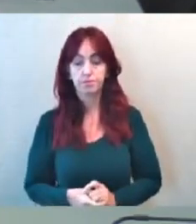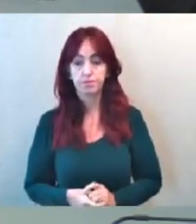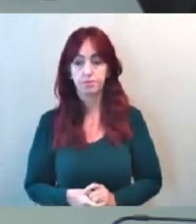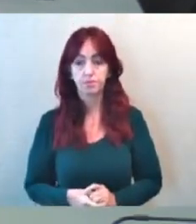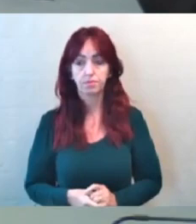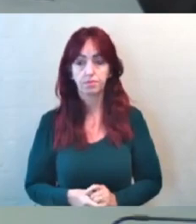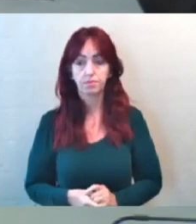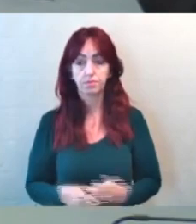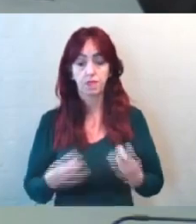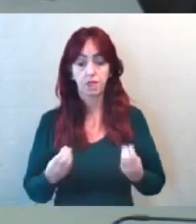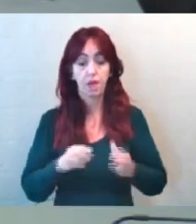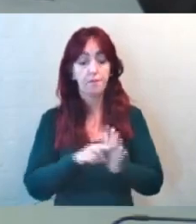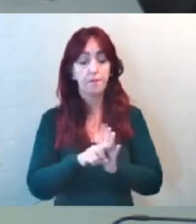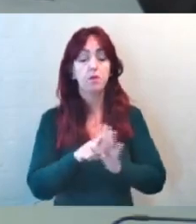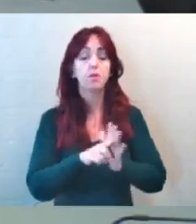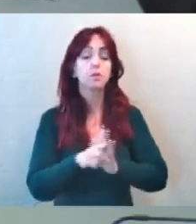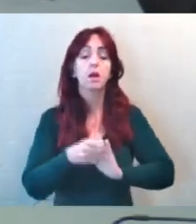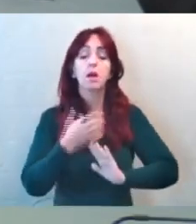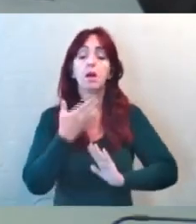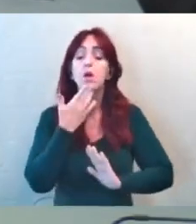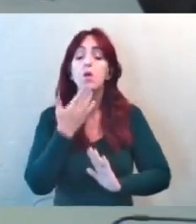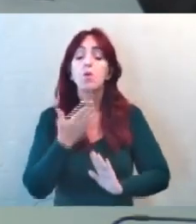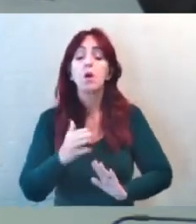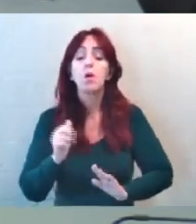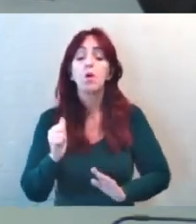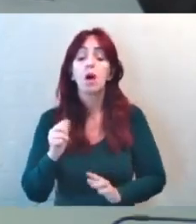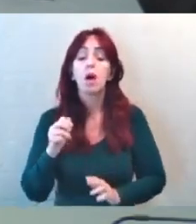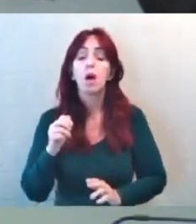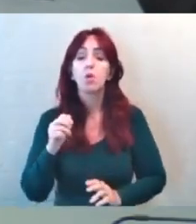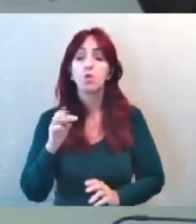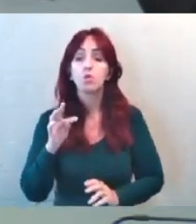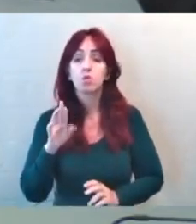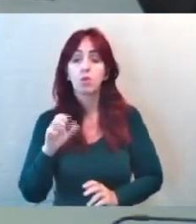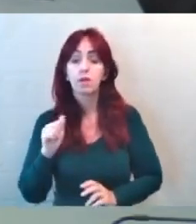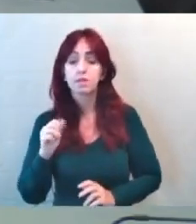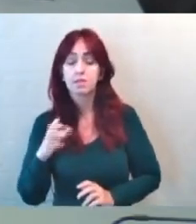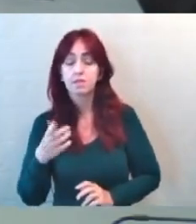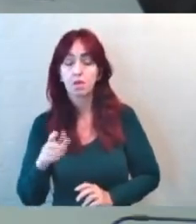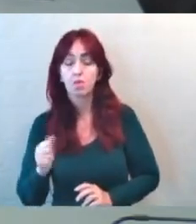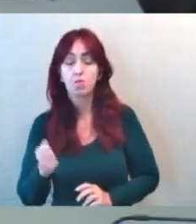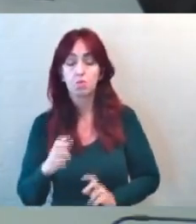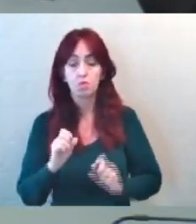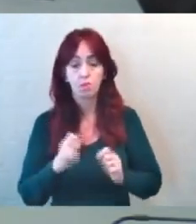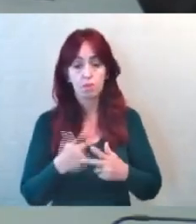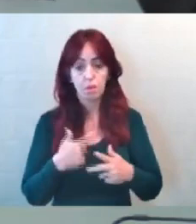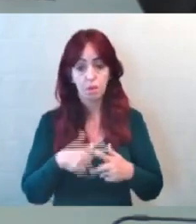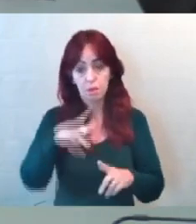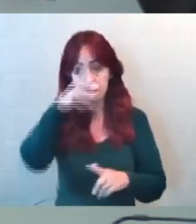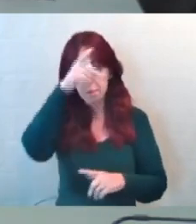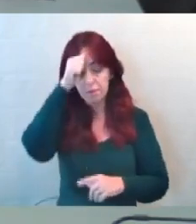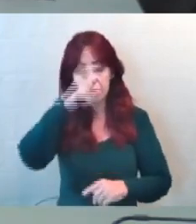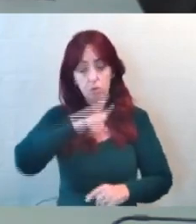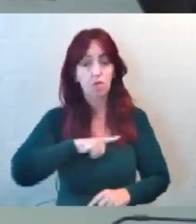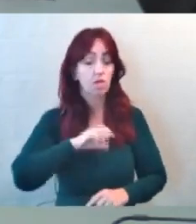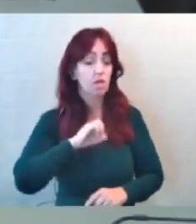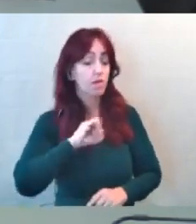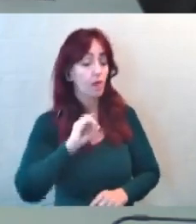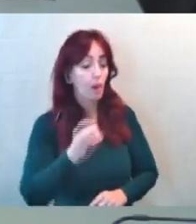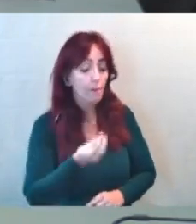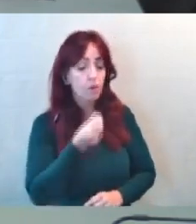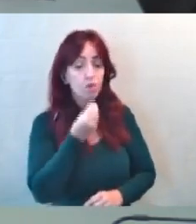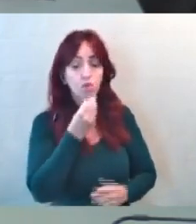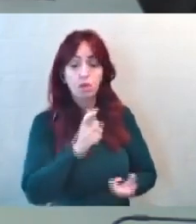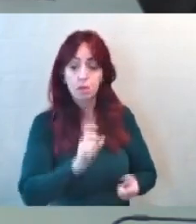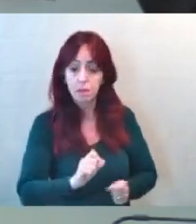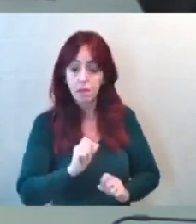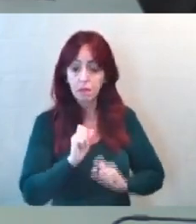quais são essas autuações. Quando a prefeitura teve a oportunidade de se